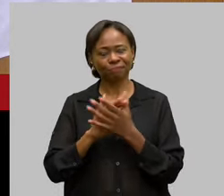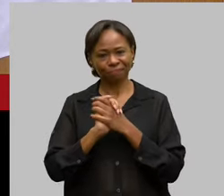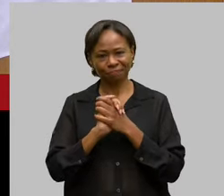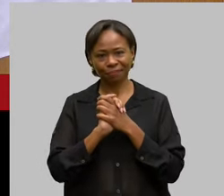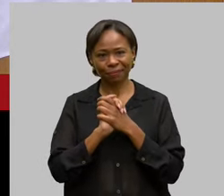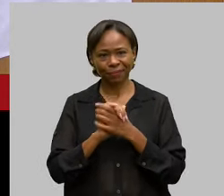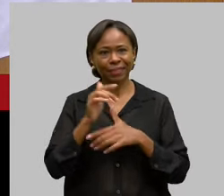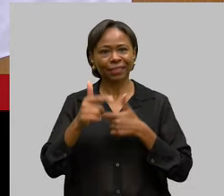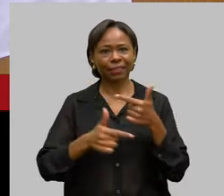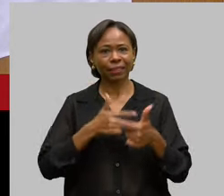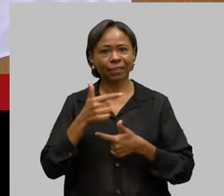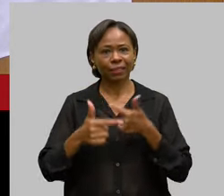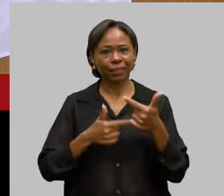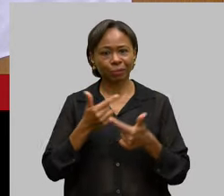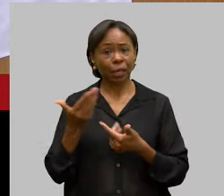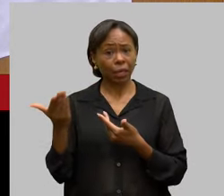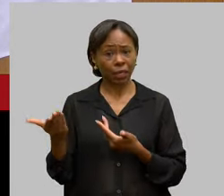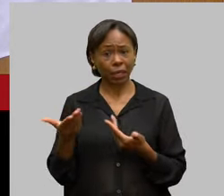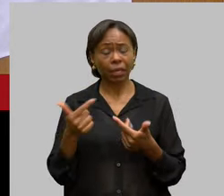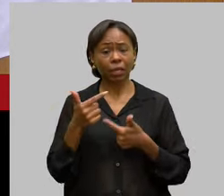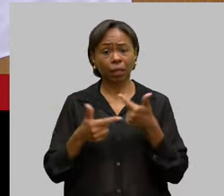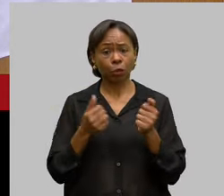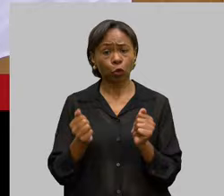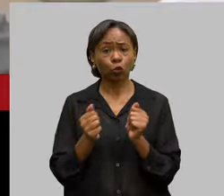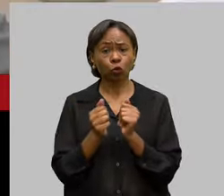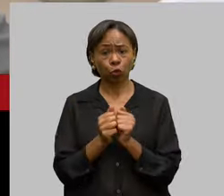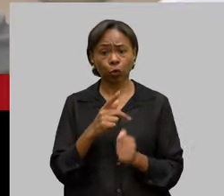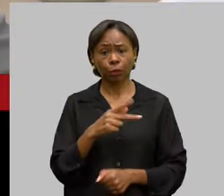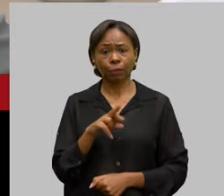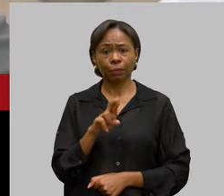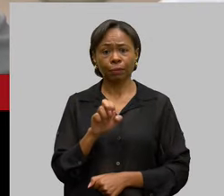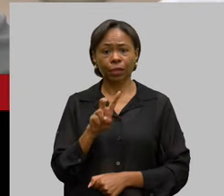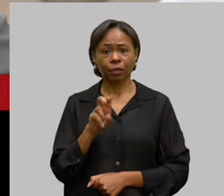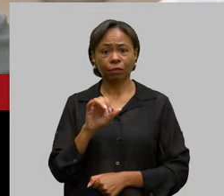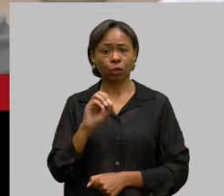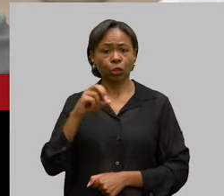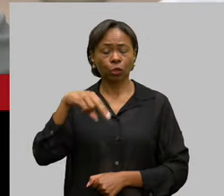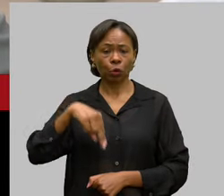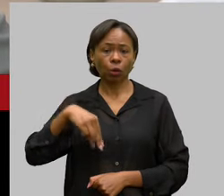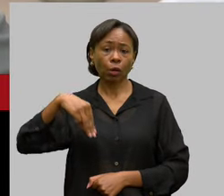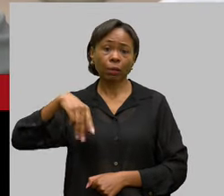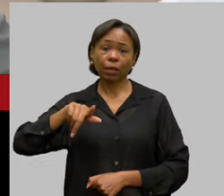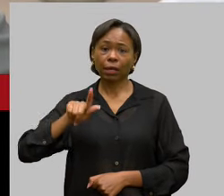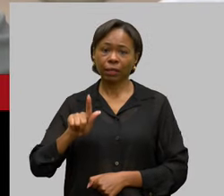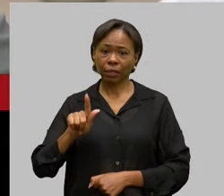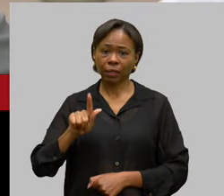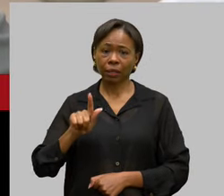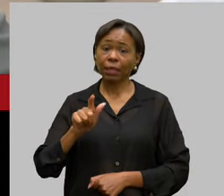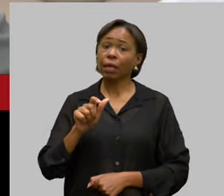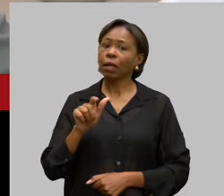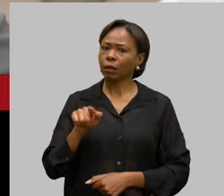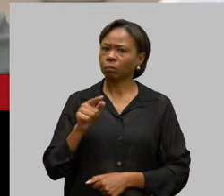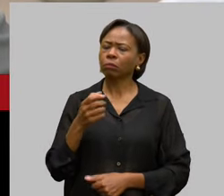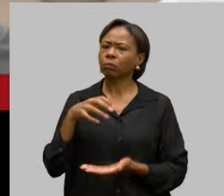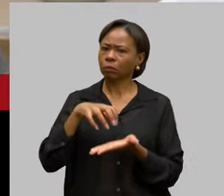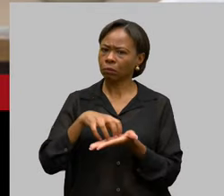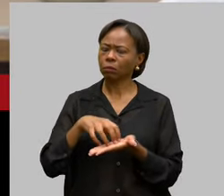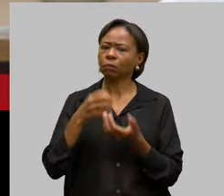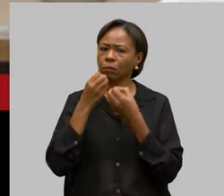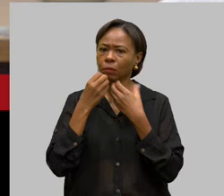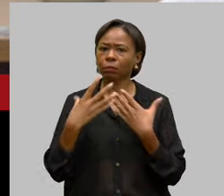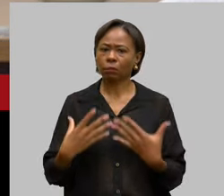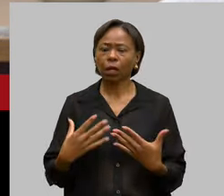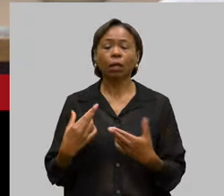próximo a nós na previcon MG uma instituição que é saudável justamente porque nós temos uma responsividade uma